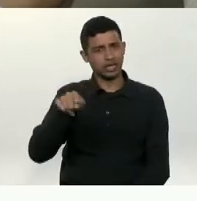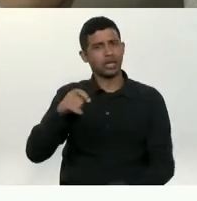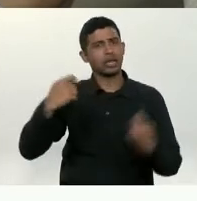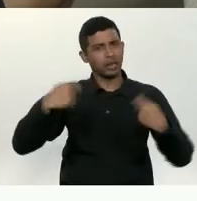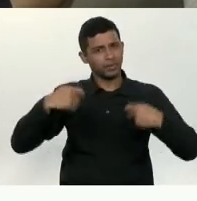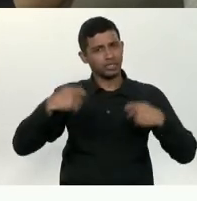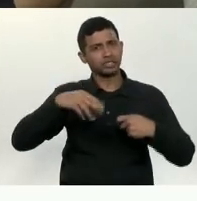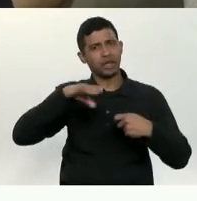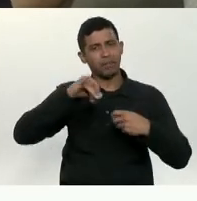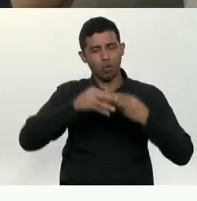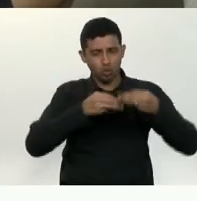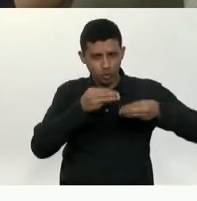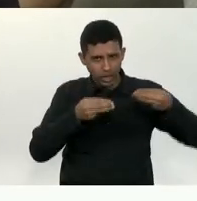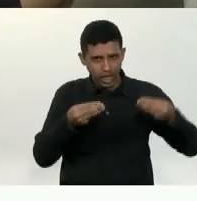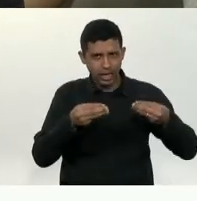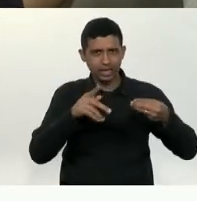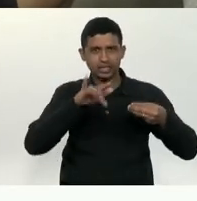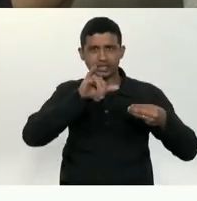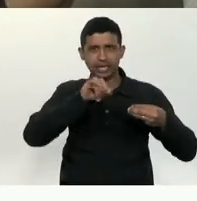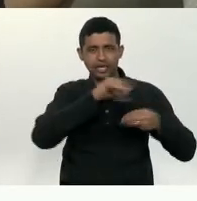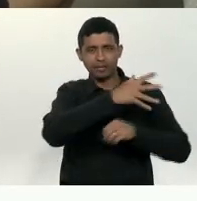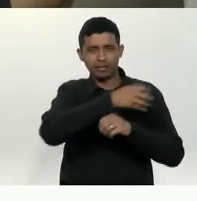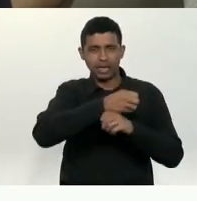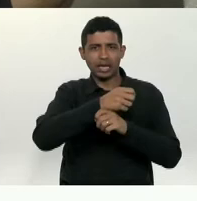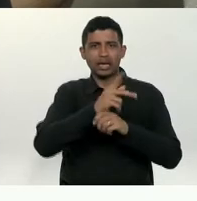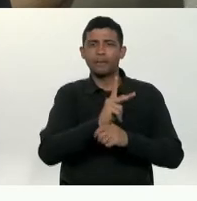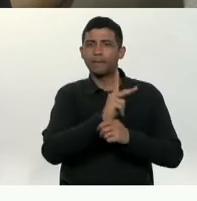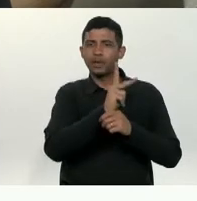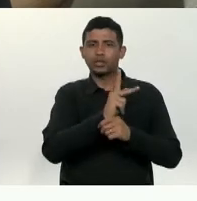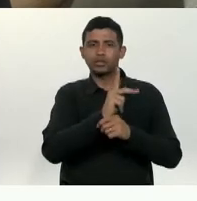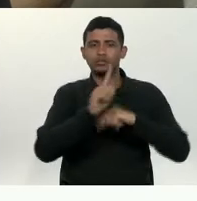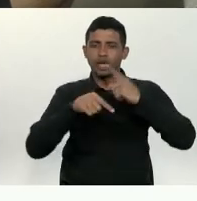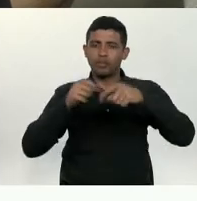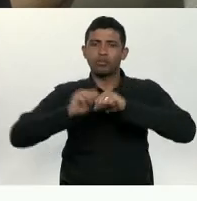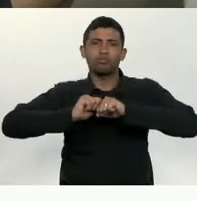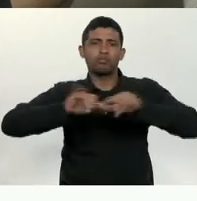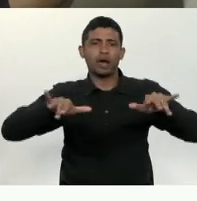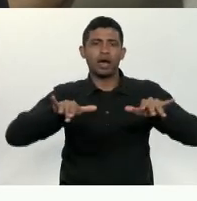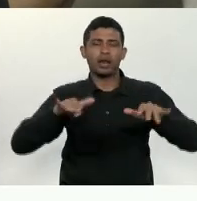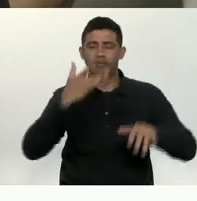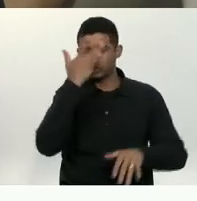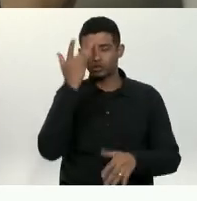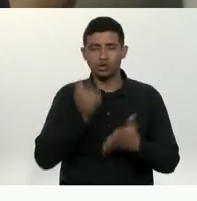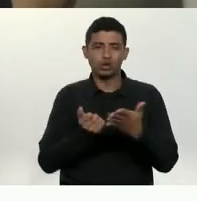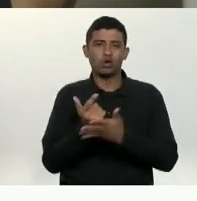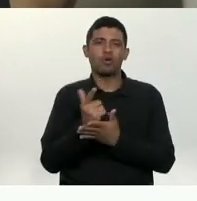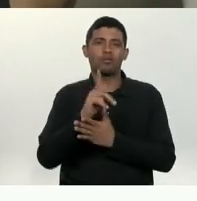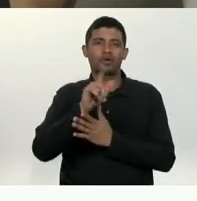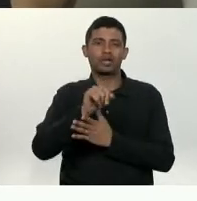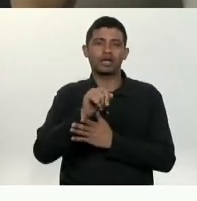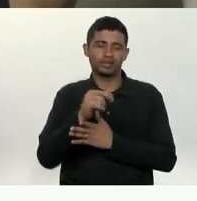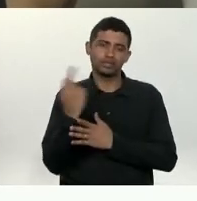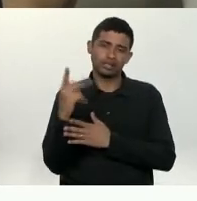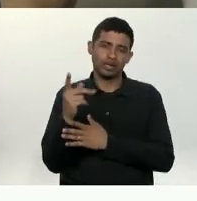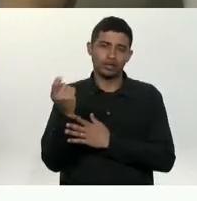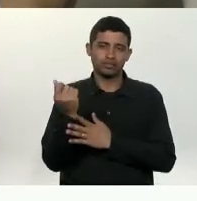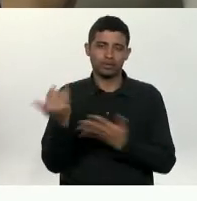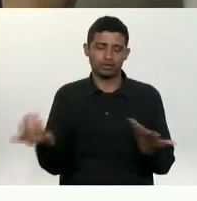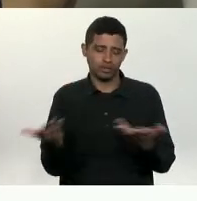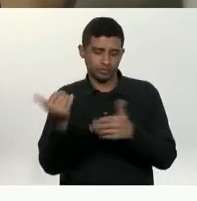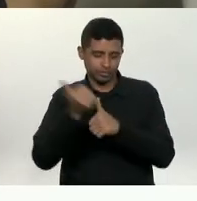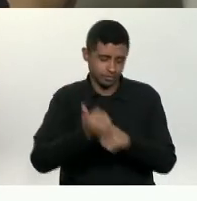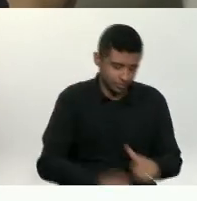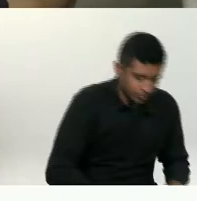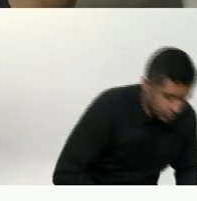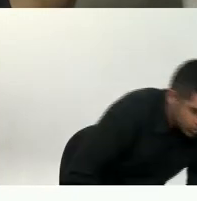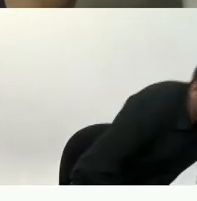molécula de gás da Petrobras e repassa essa molécula para o consumidor final, né, no preço que ela compra. E se tiver uma molécula